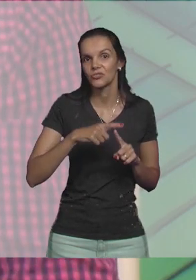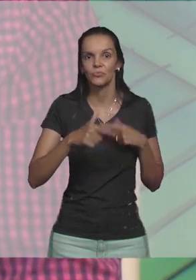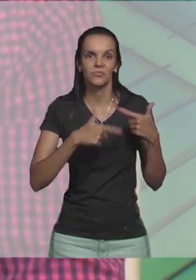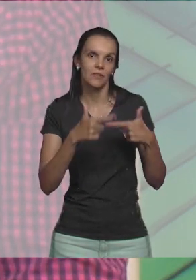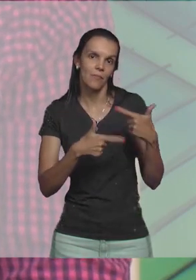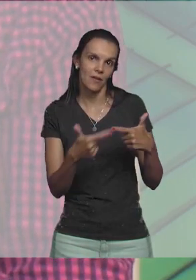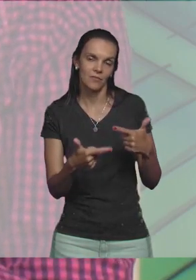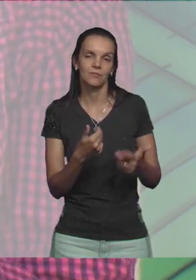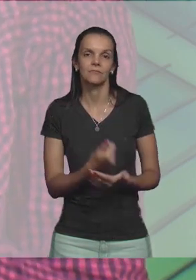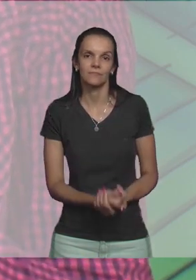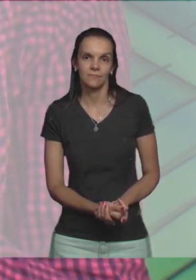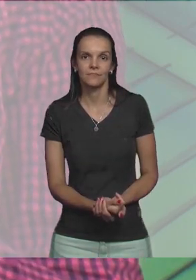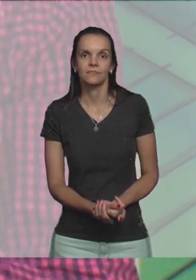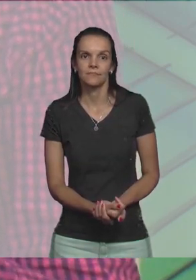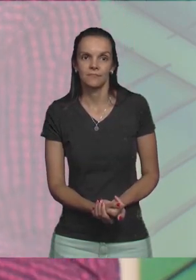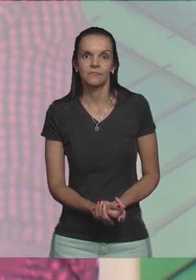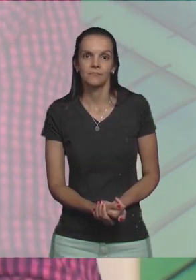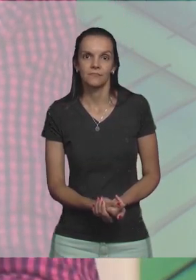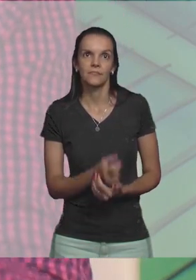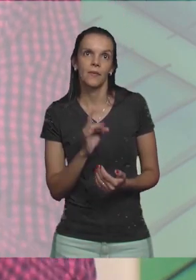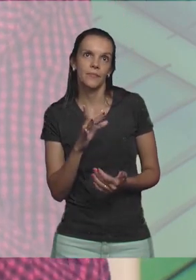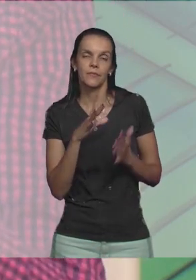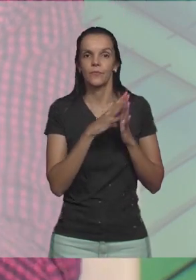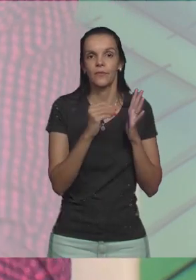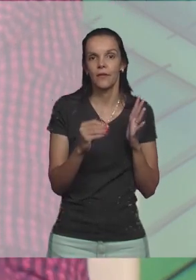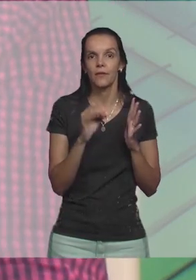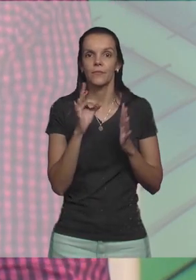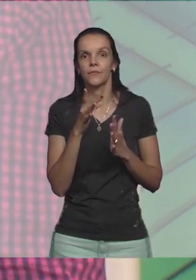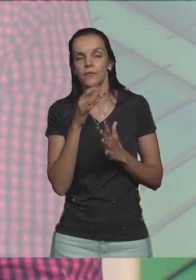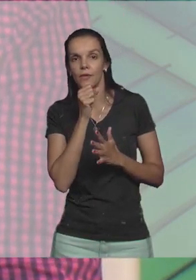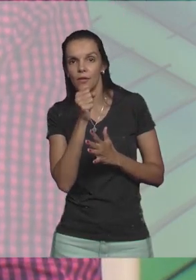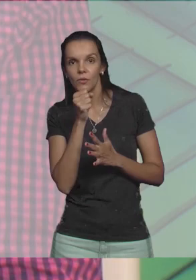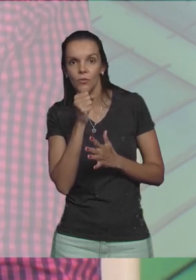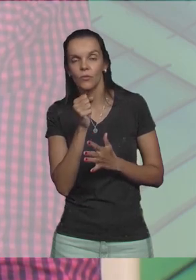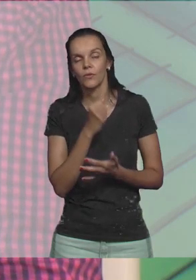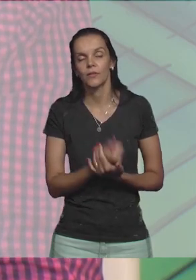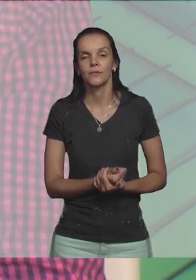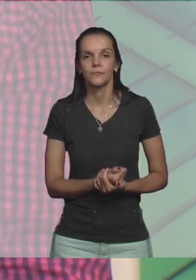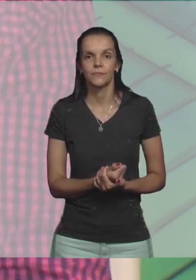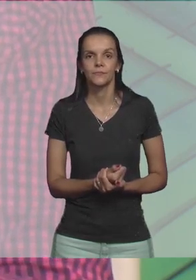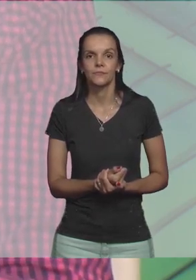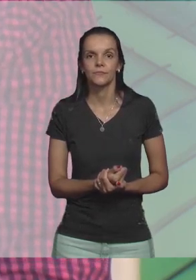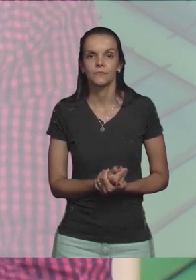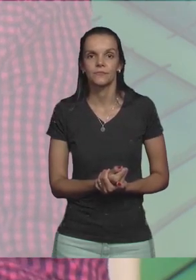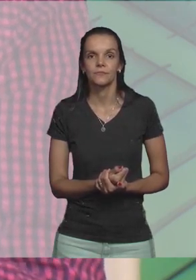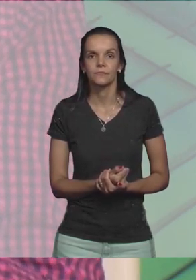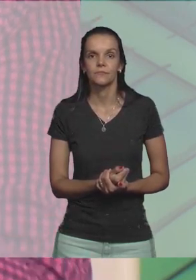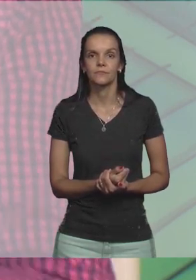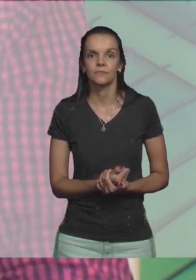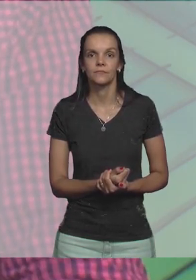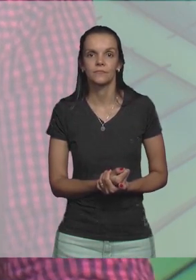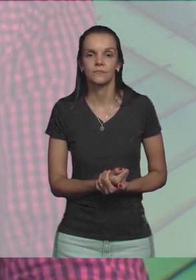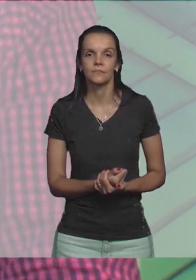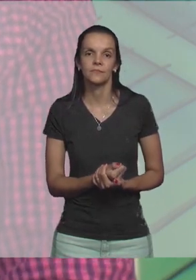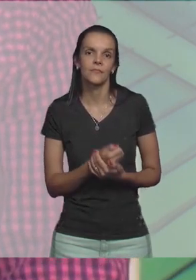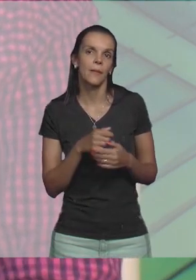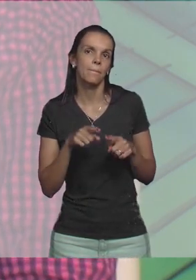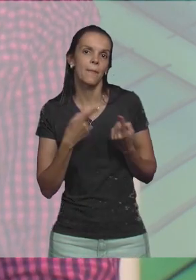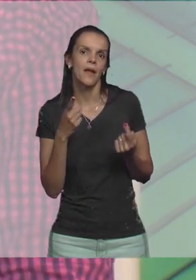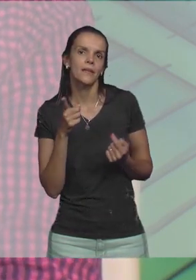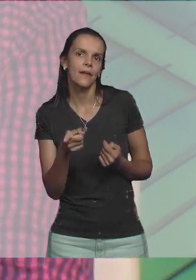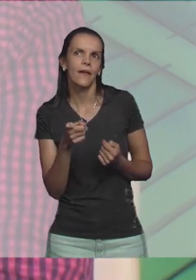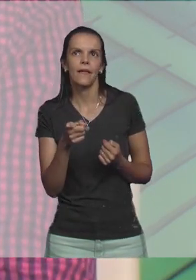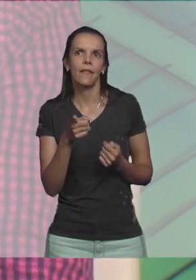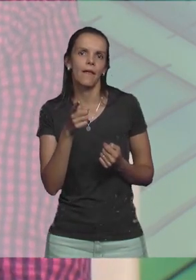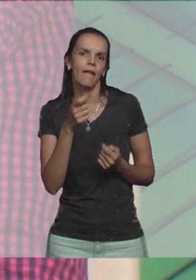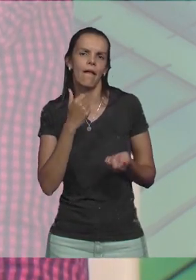tipo de trabalho, né? É para ser modelo, é para ser cantora, né? Aí, mas a Beyoncé, olha